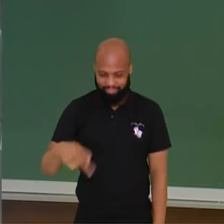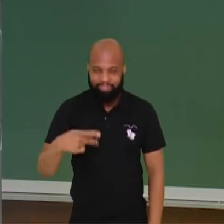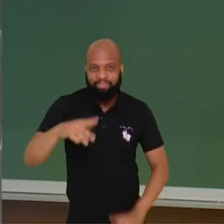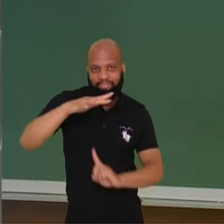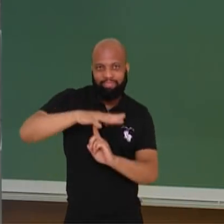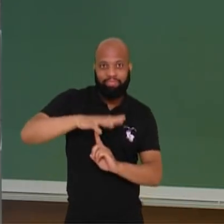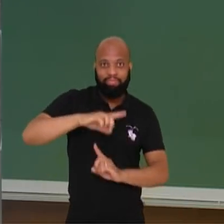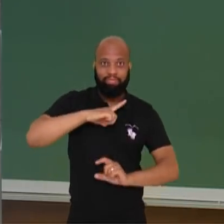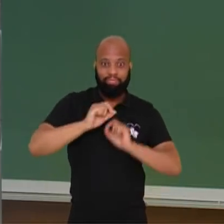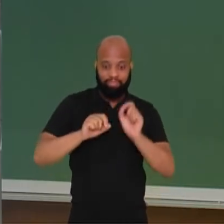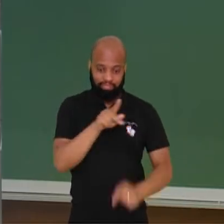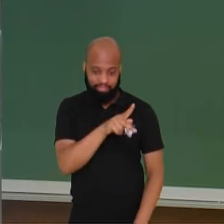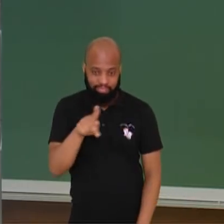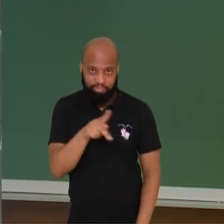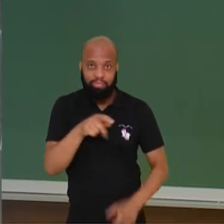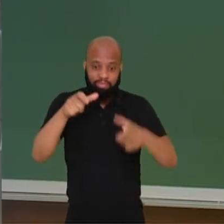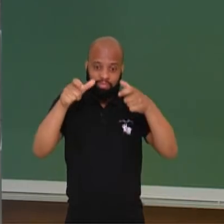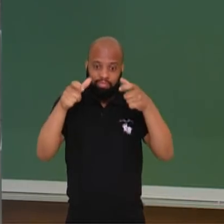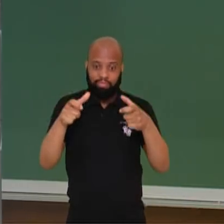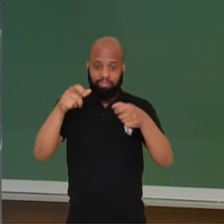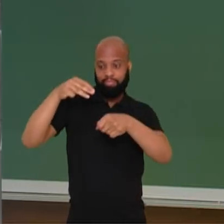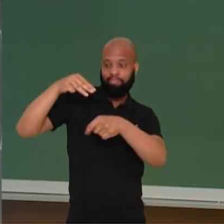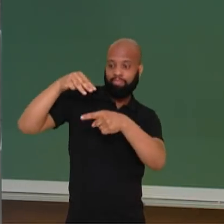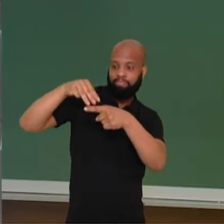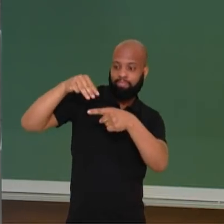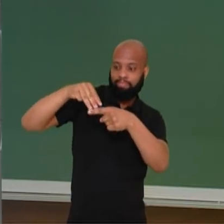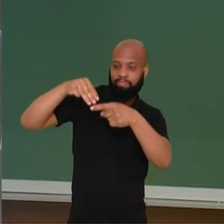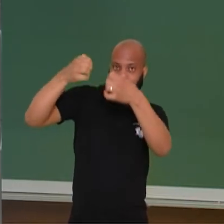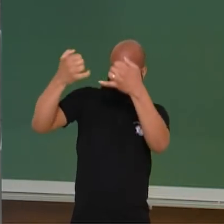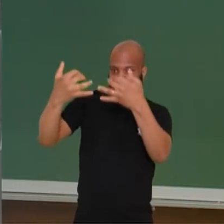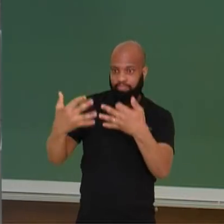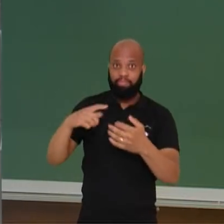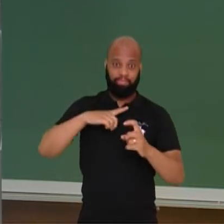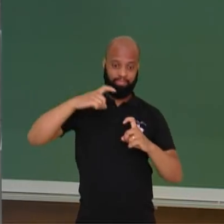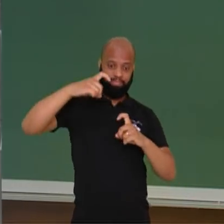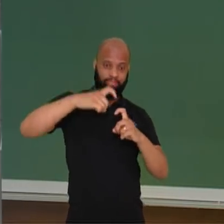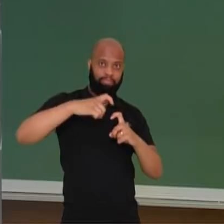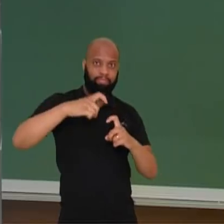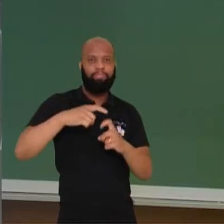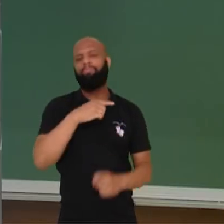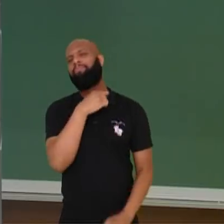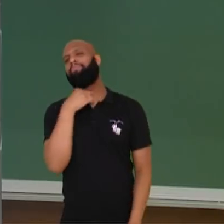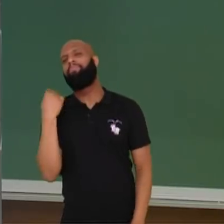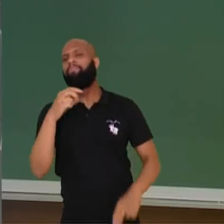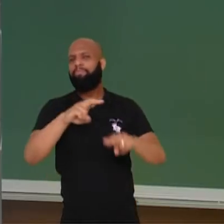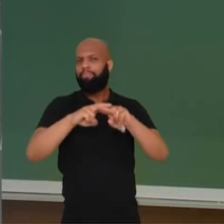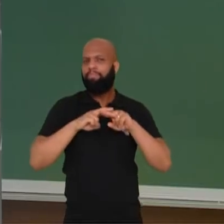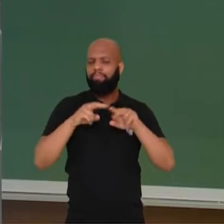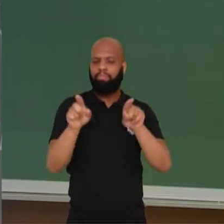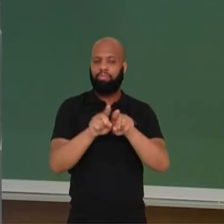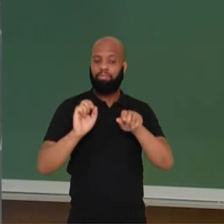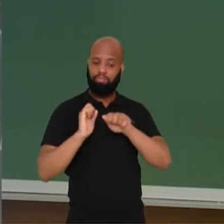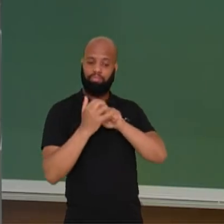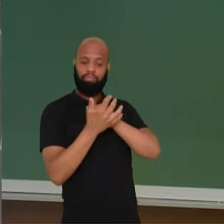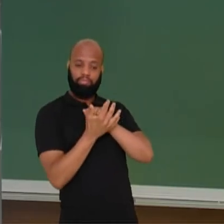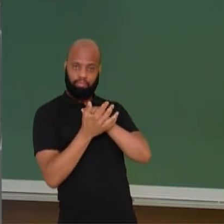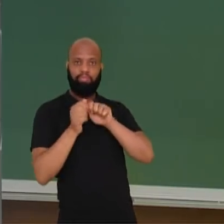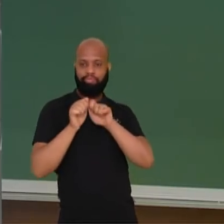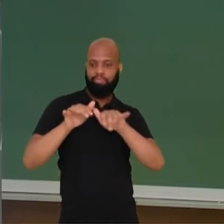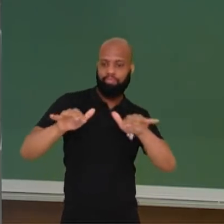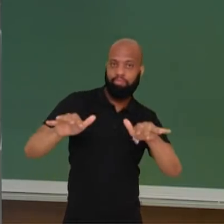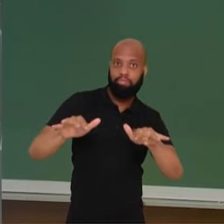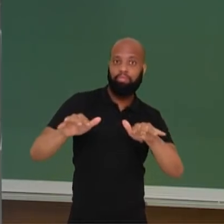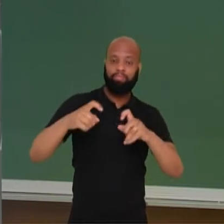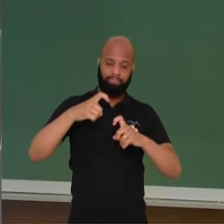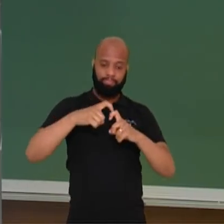Paraná, lá de Maringá, comentava comigo que um médico faleceu por conta do Covid e ele